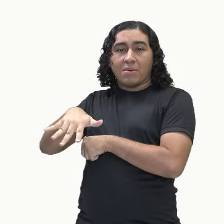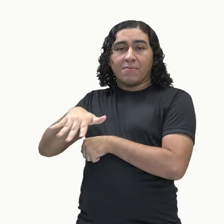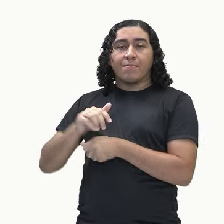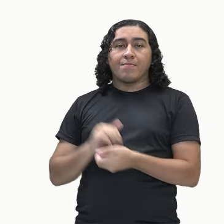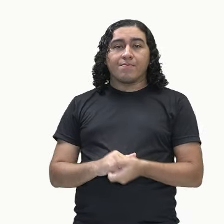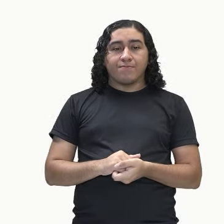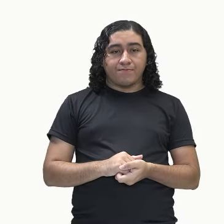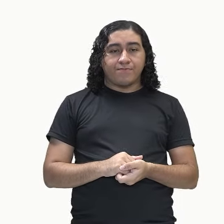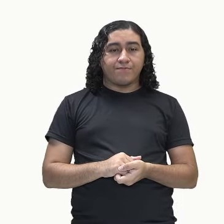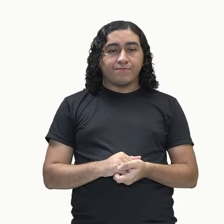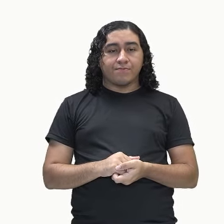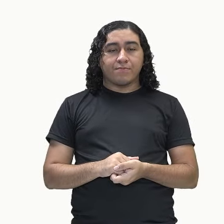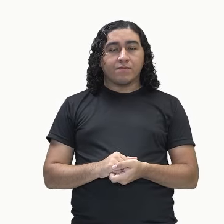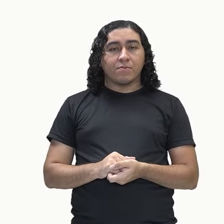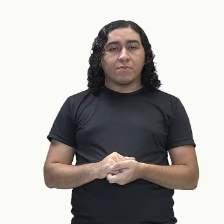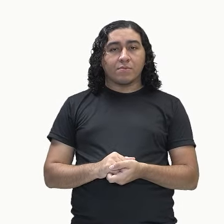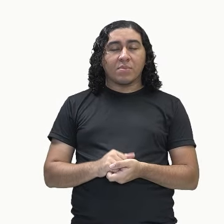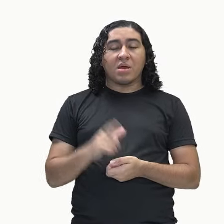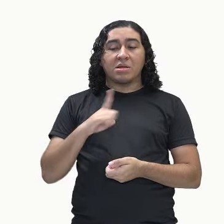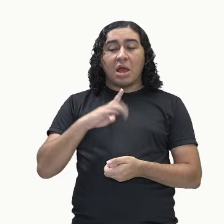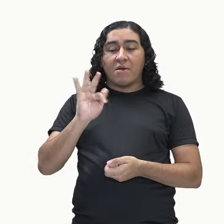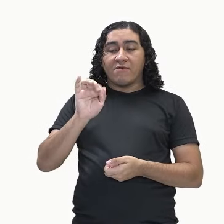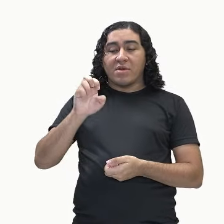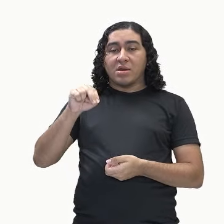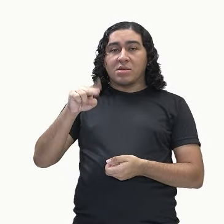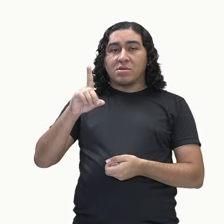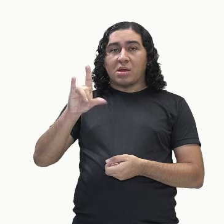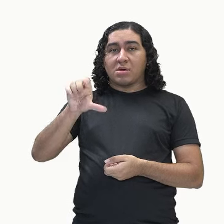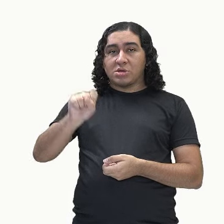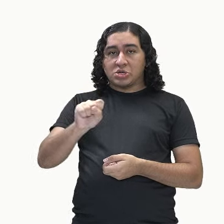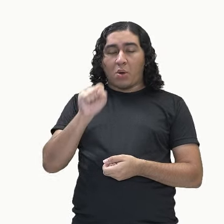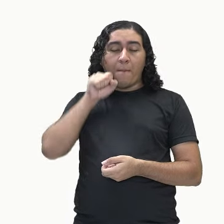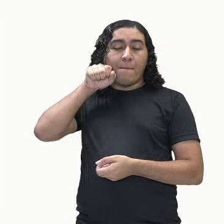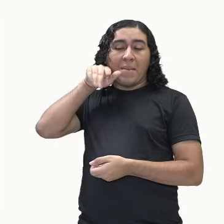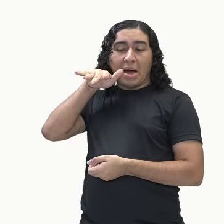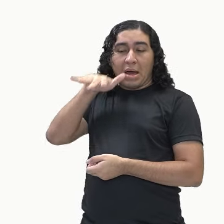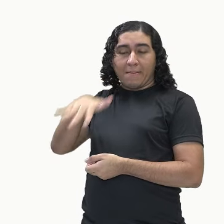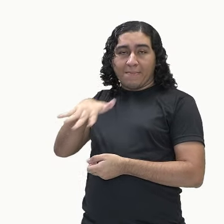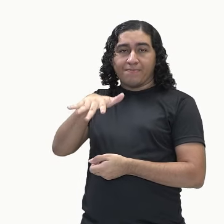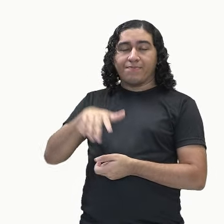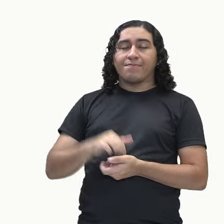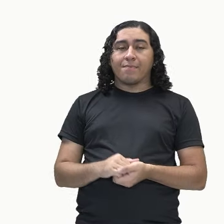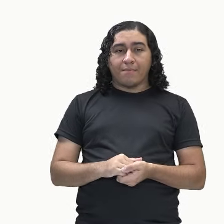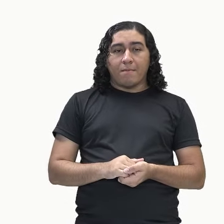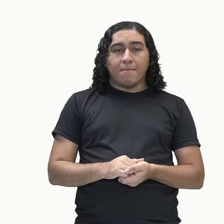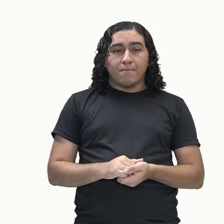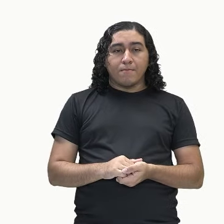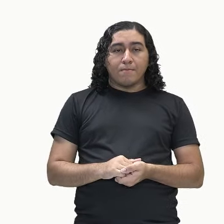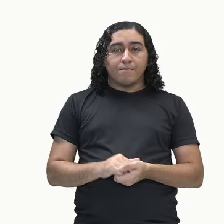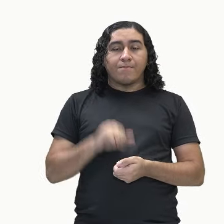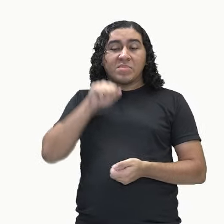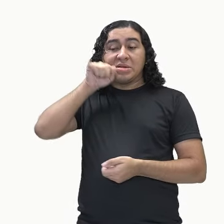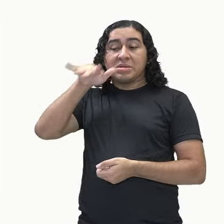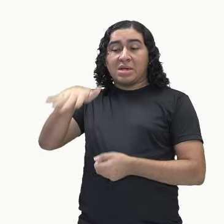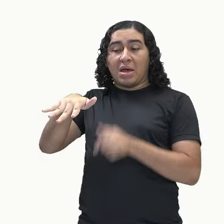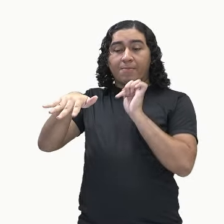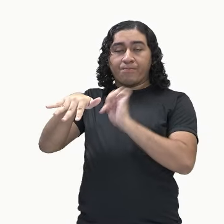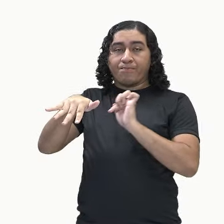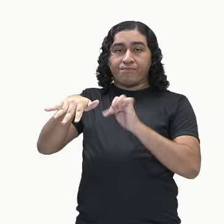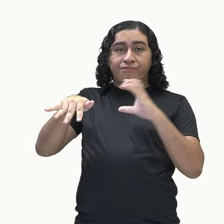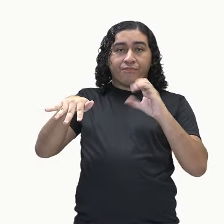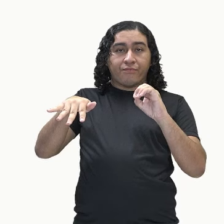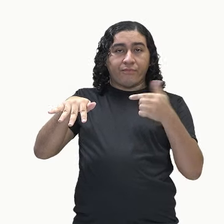denominadas fendas branquiais, que são aberturas onde essa água consegue sair. E quando ela sai, ela vai levando ali o